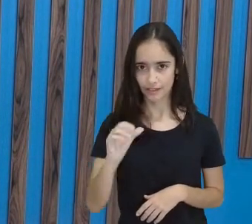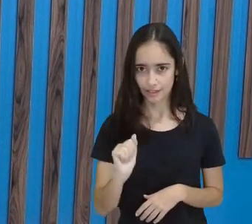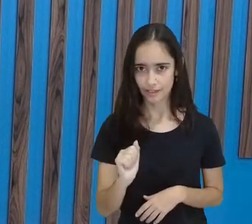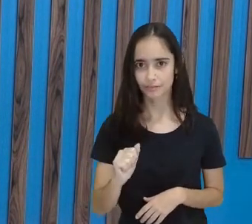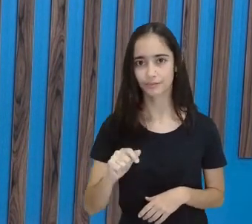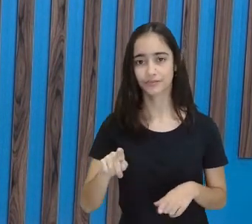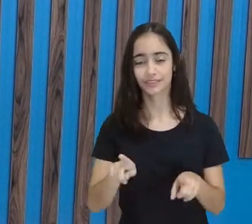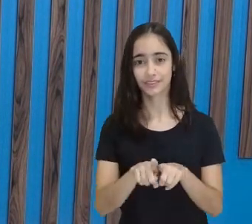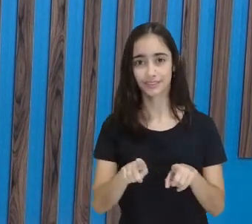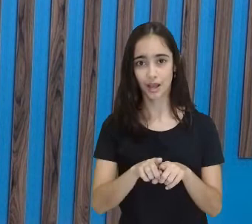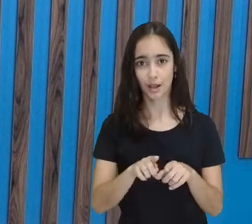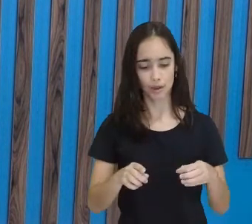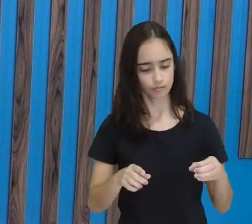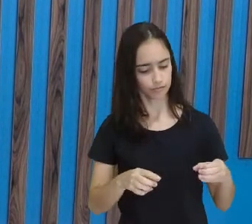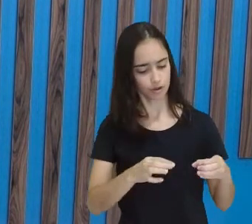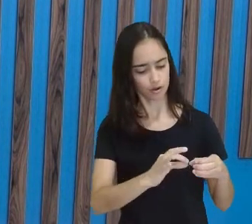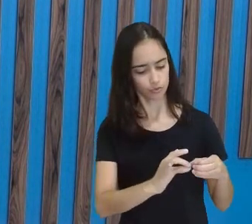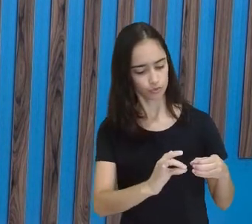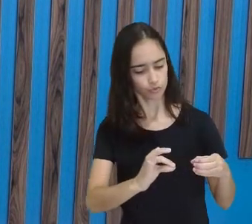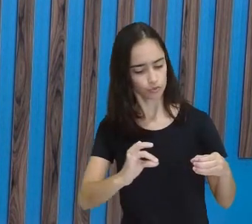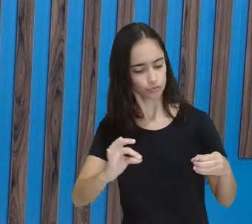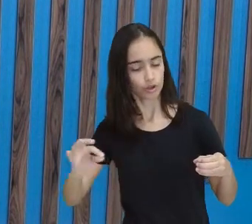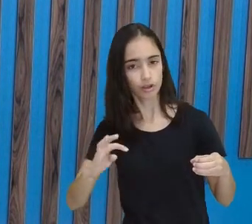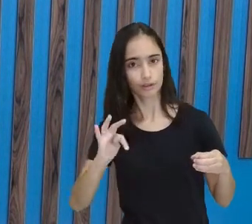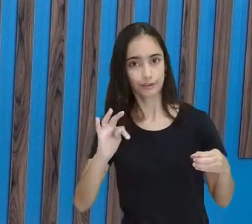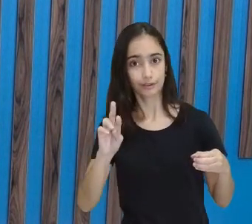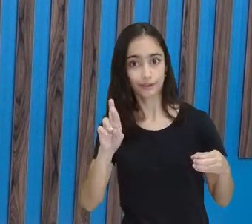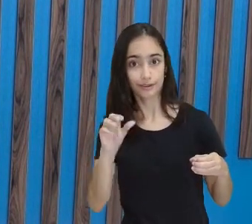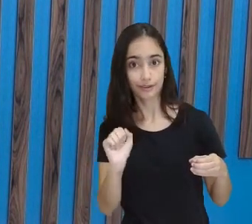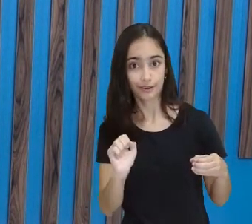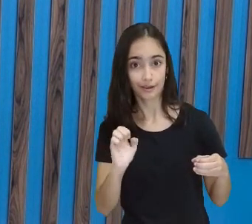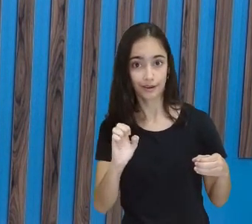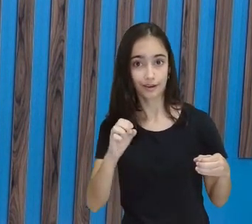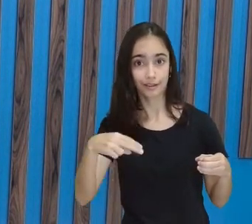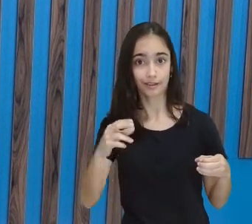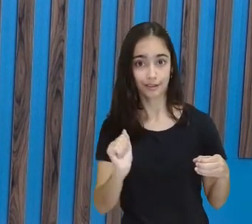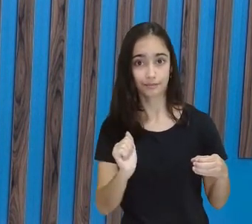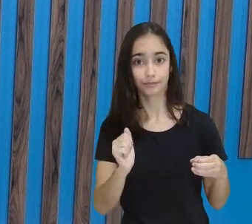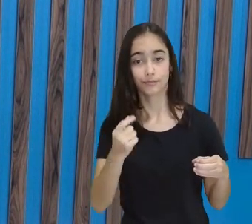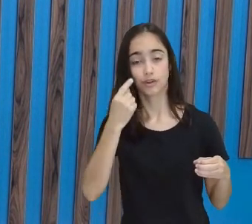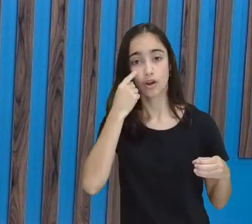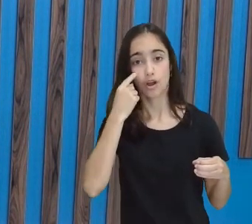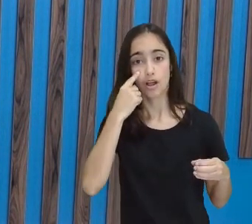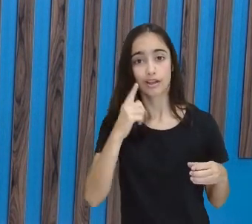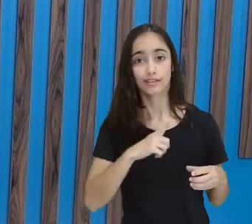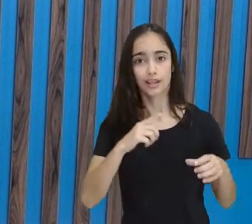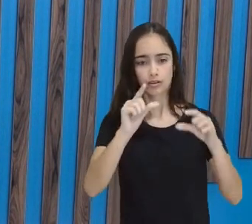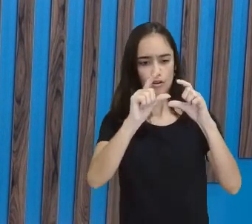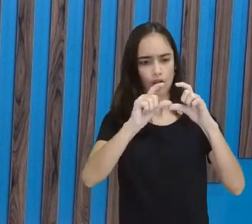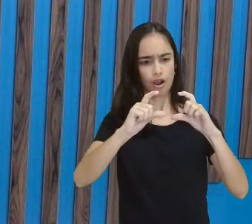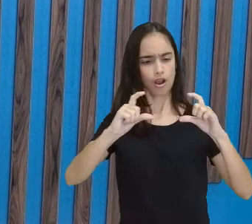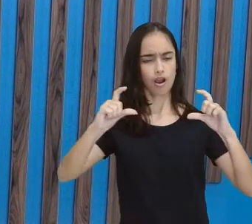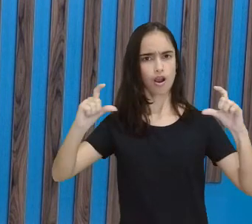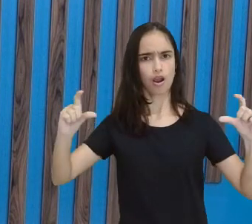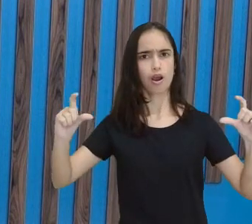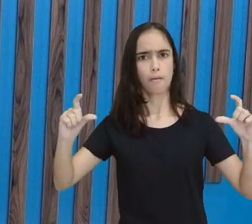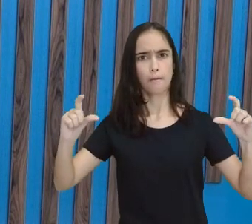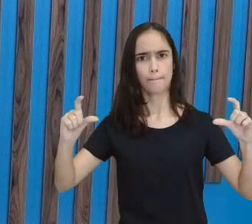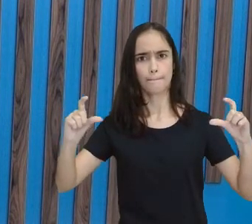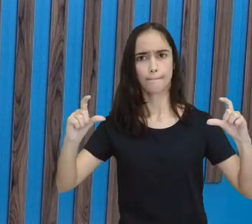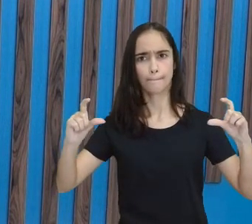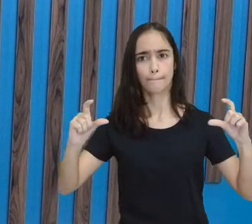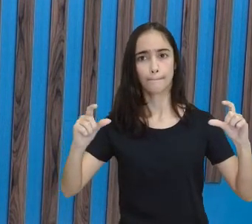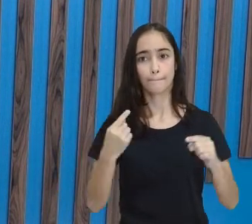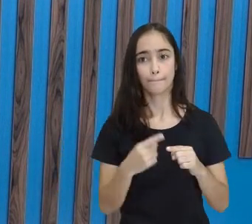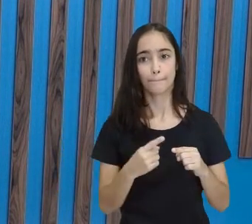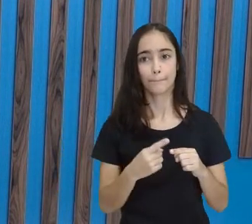Aí eu coloquei essa daqui, ó, esse trechinho aqui da trena maior para vocês observarem, porque quando a gente coloca a imagem